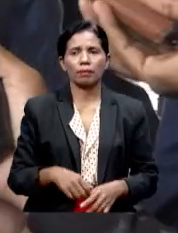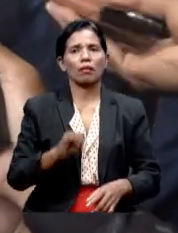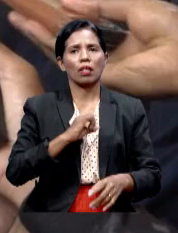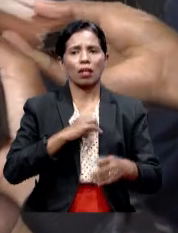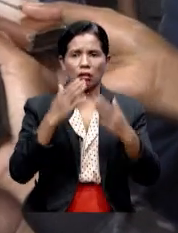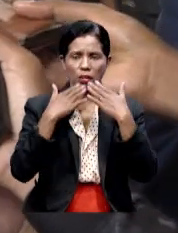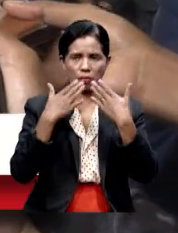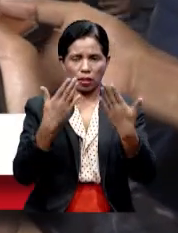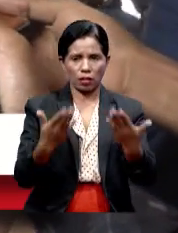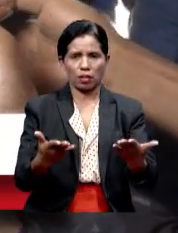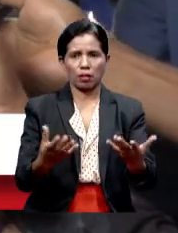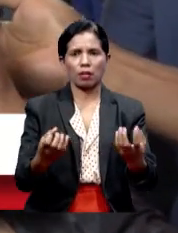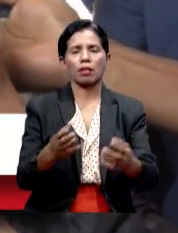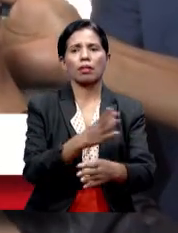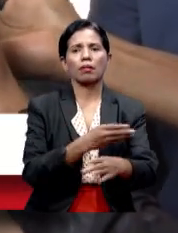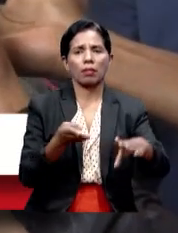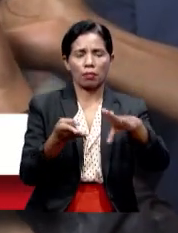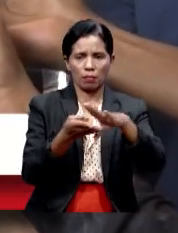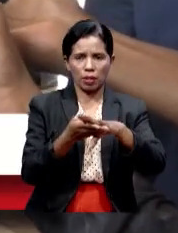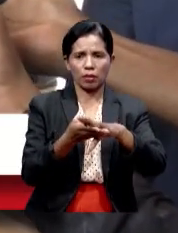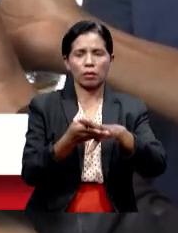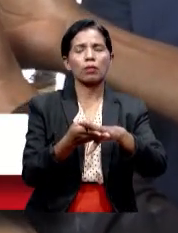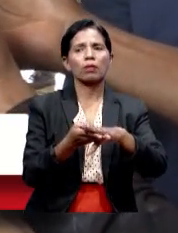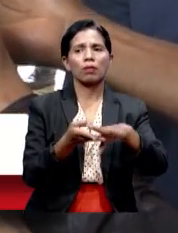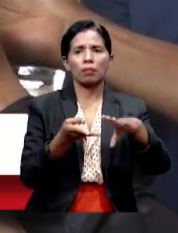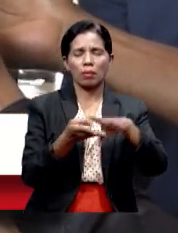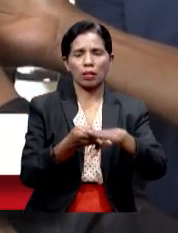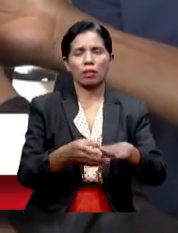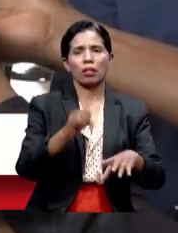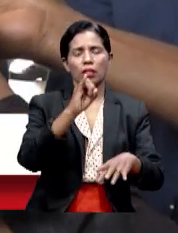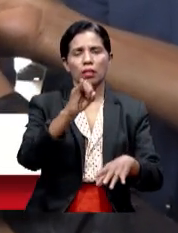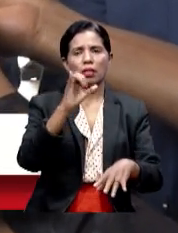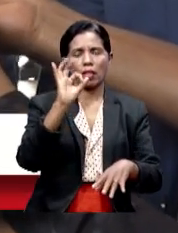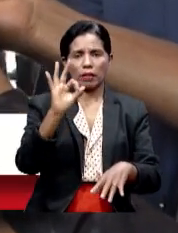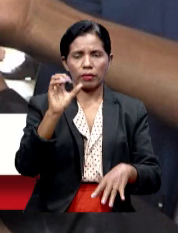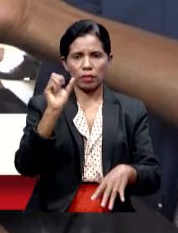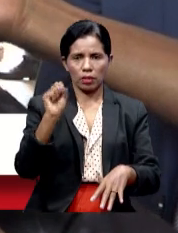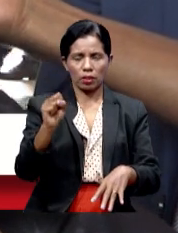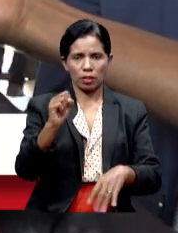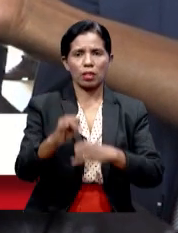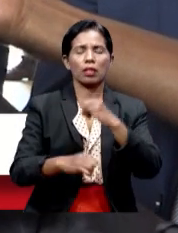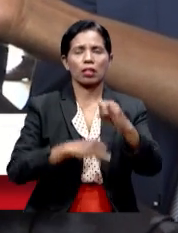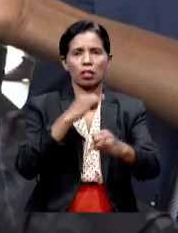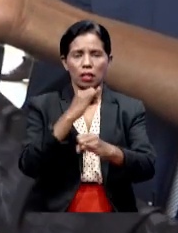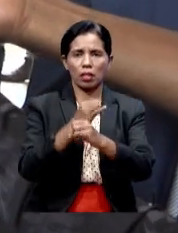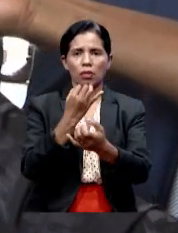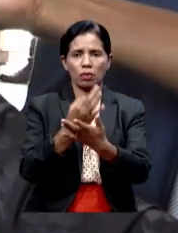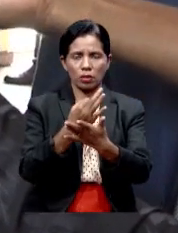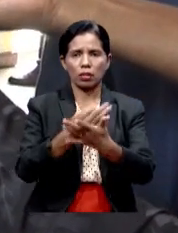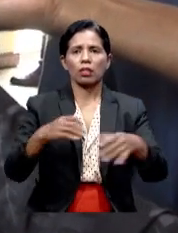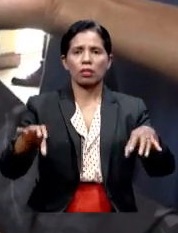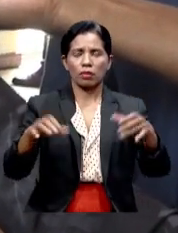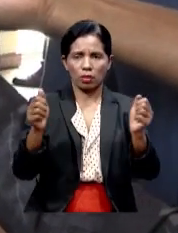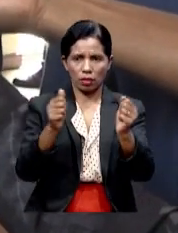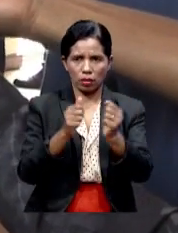agradece Banco Central o IFC, International Financial Corporation, né, nesse